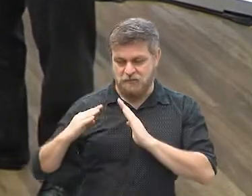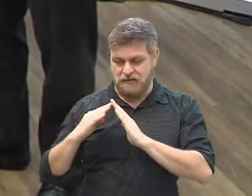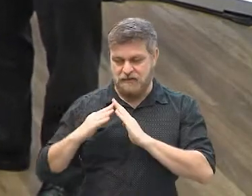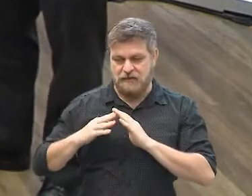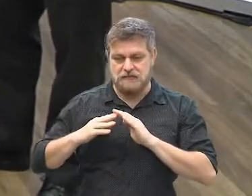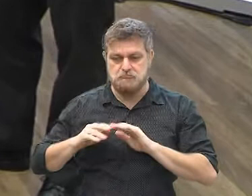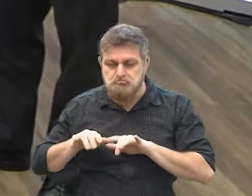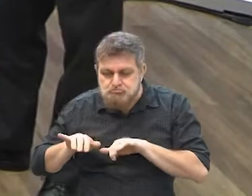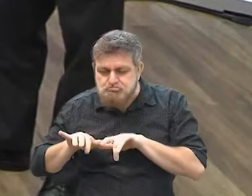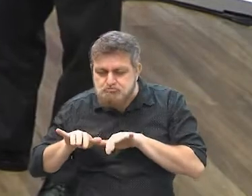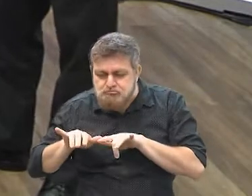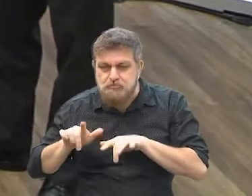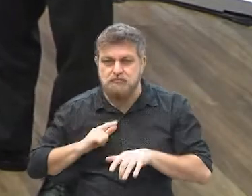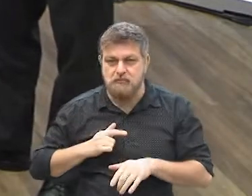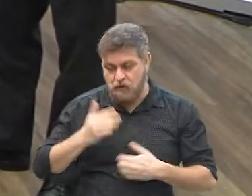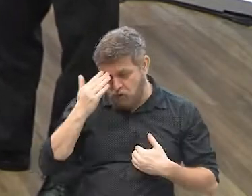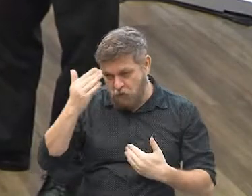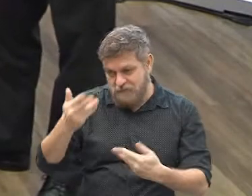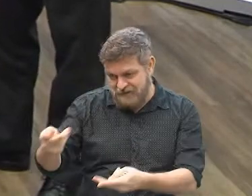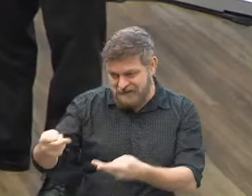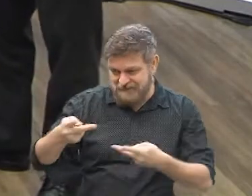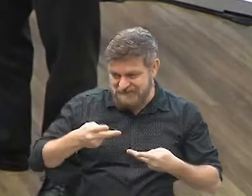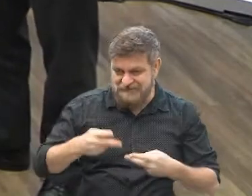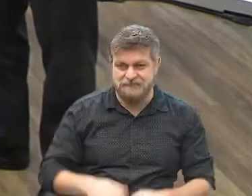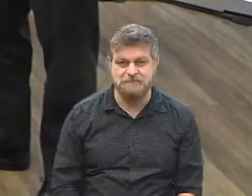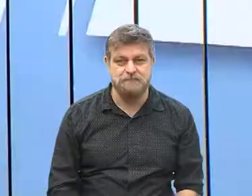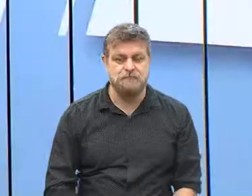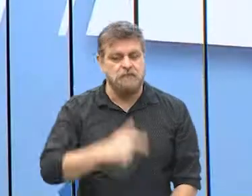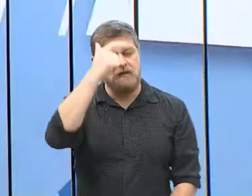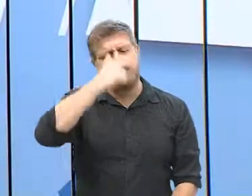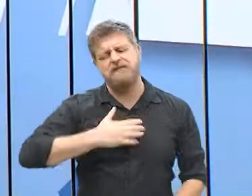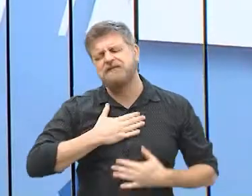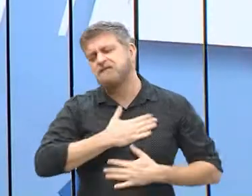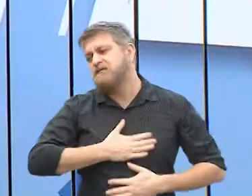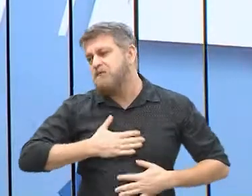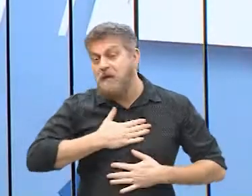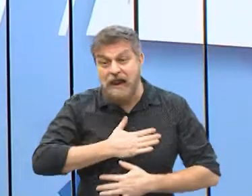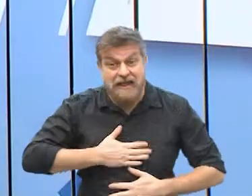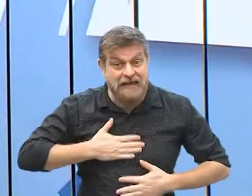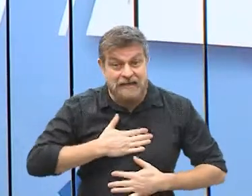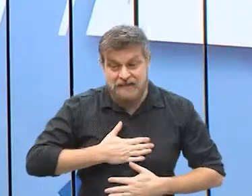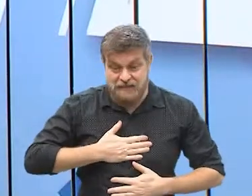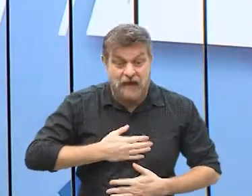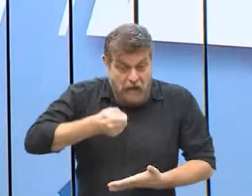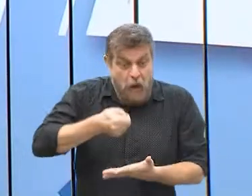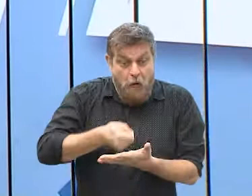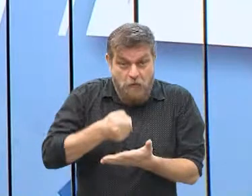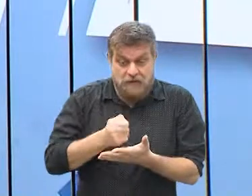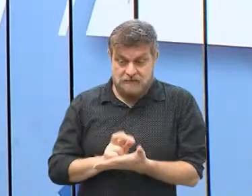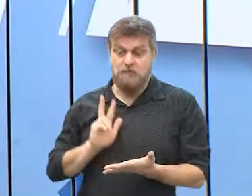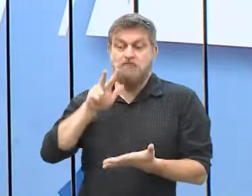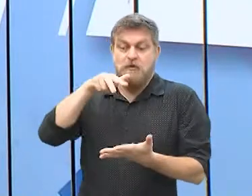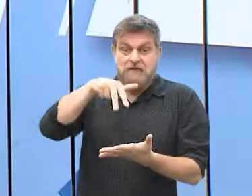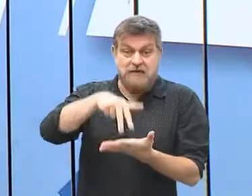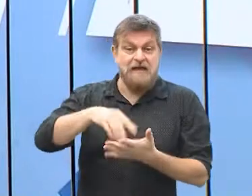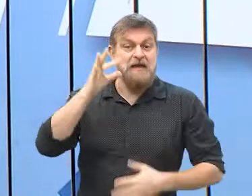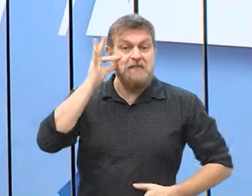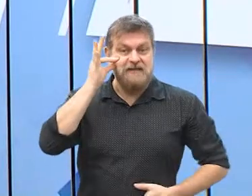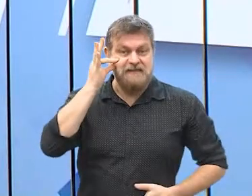Obrigado novamente por ter aceito o convite. Eu que agradeço, Gabriel. Uma alegria e um dever, né? Vir aqui e prestar